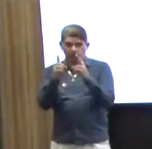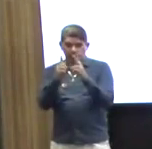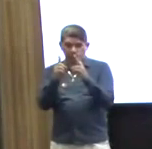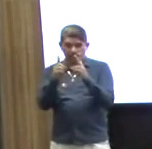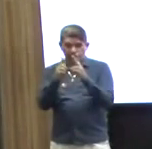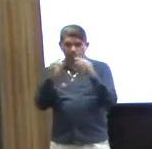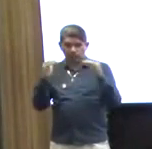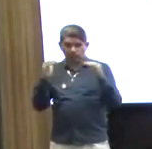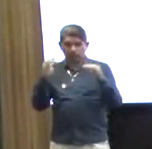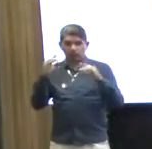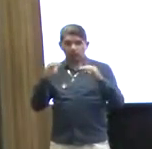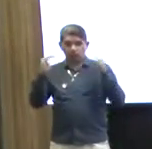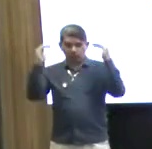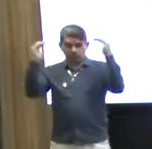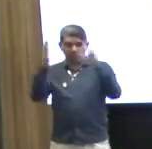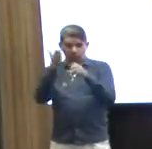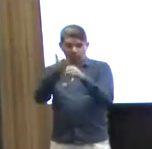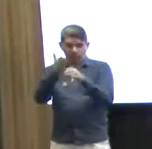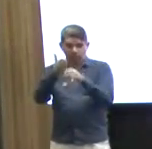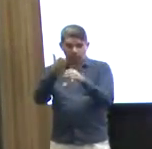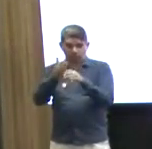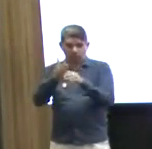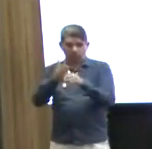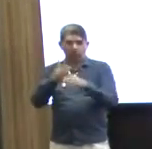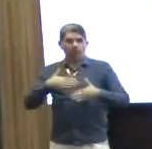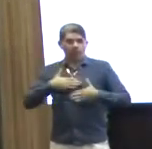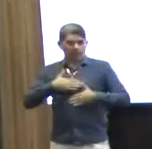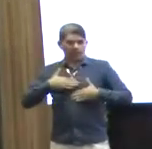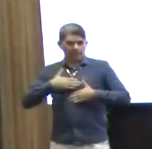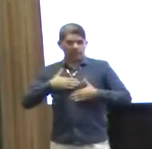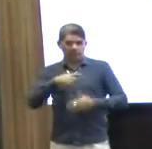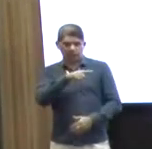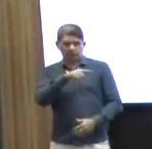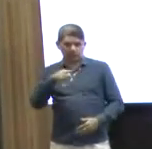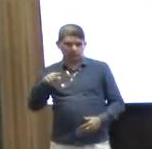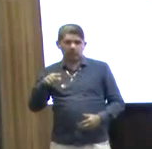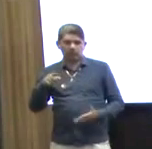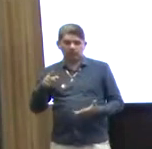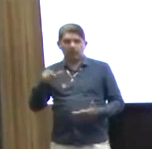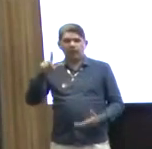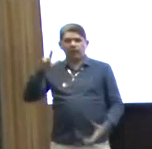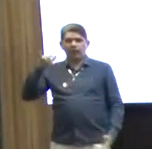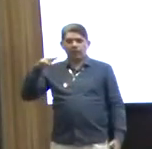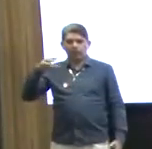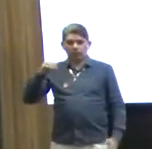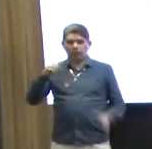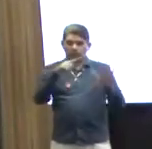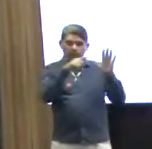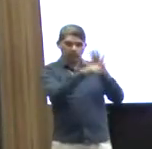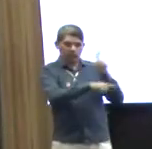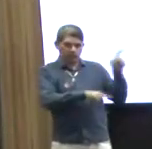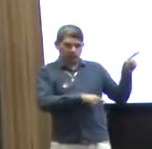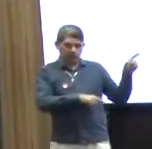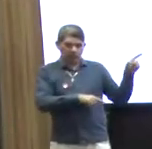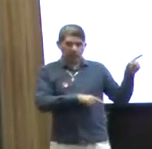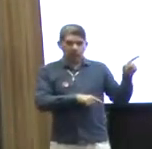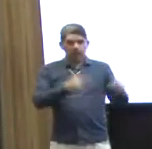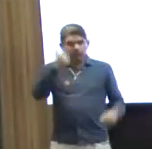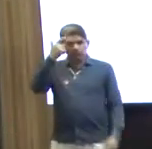Superior do Seridó, em Caicó. É um prazer estar com todos aqui. Com a professora Lino Gomes, a minha pergunta vai para ela, porque eu sou